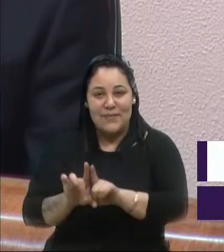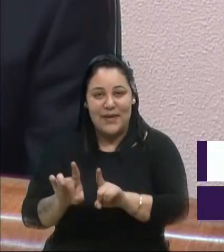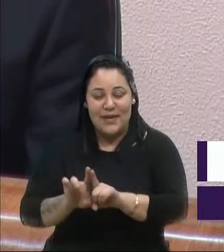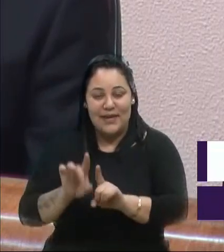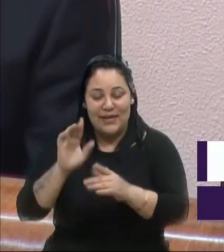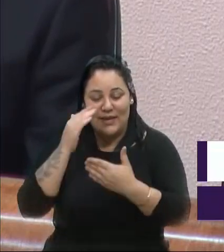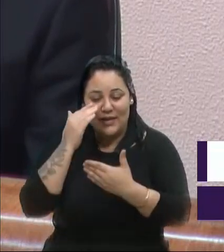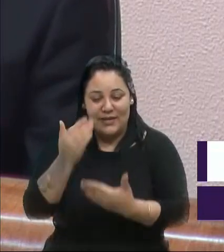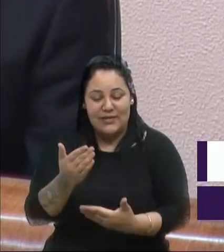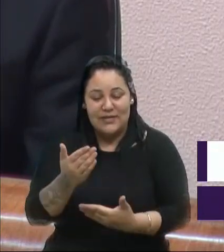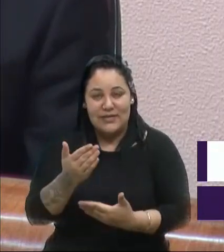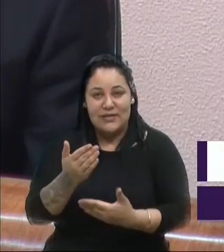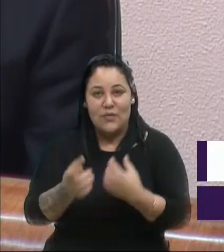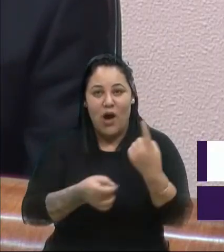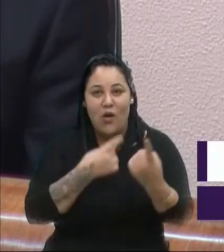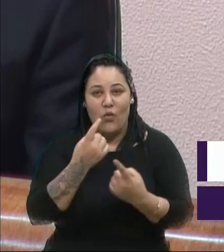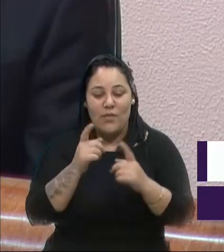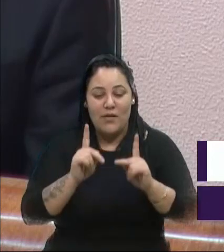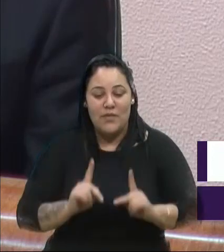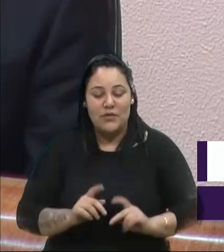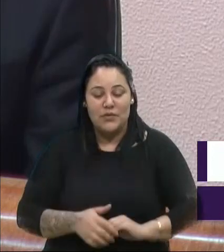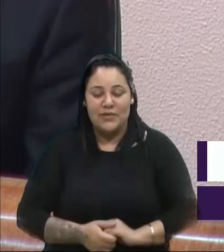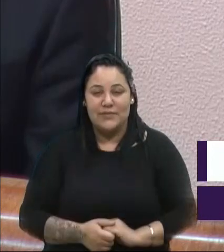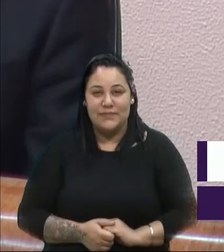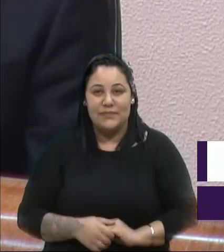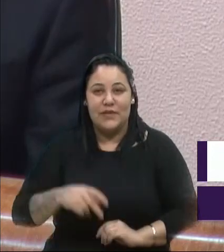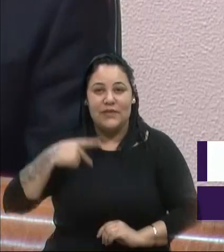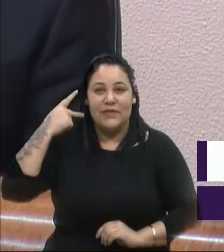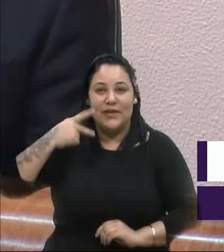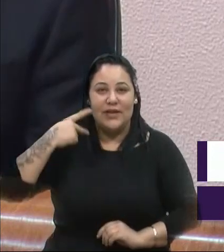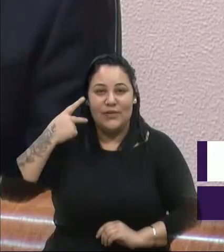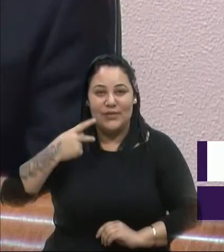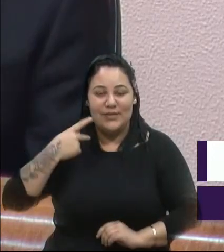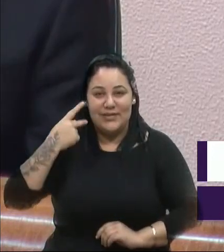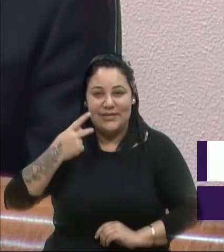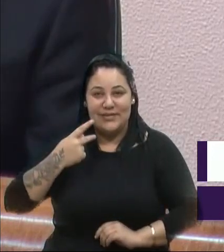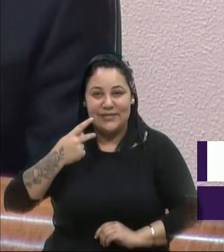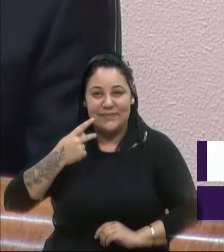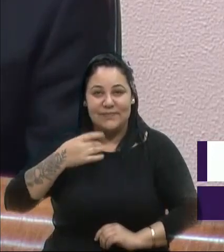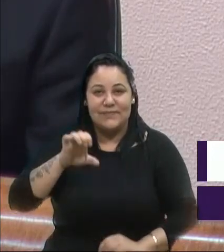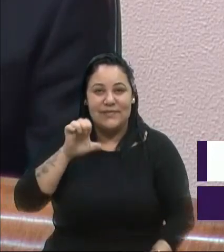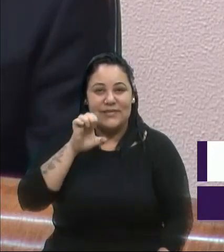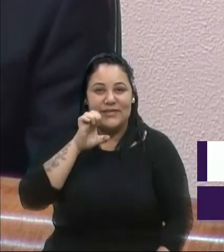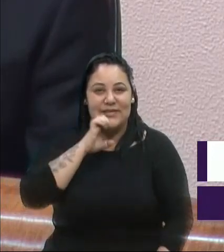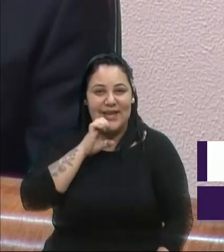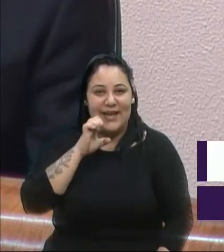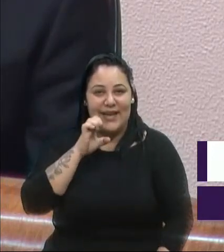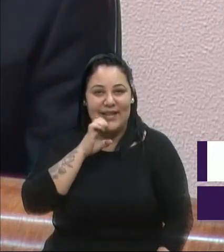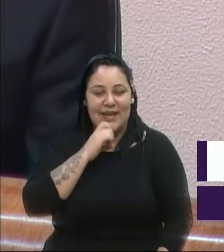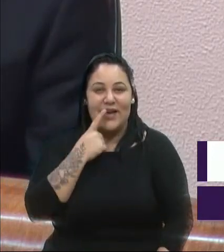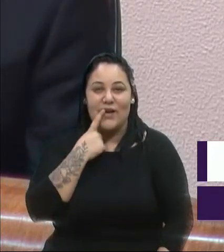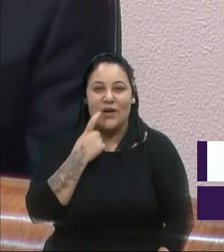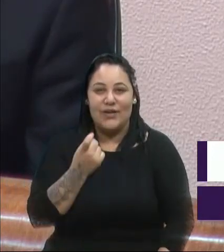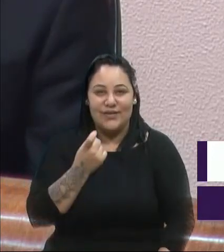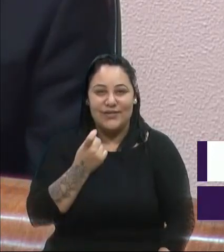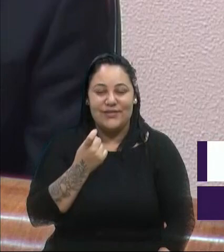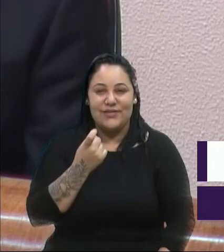seguintes presenças: vereadores desta casa, Estela Ballardim, Rose